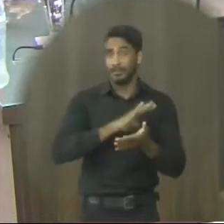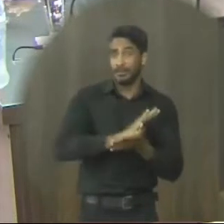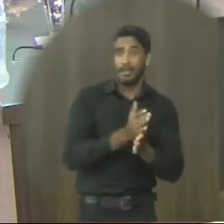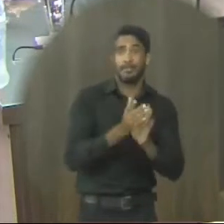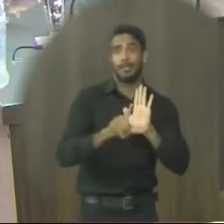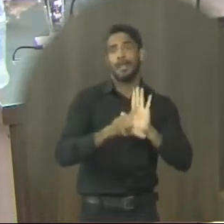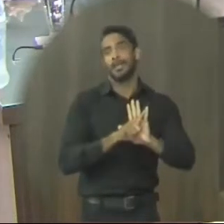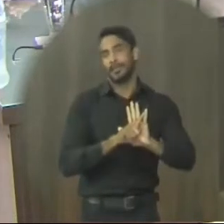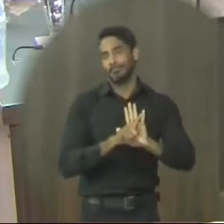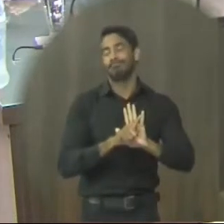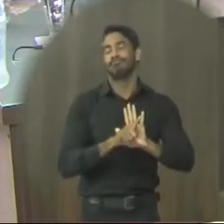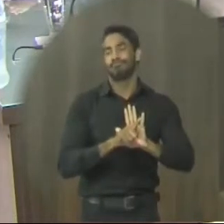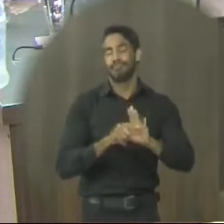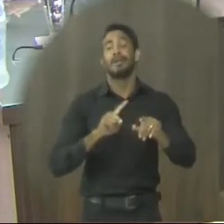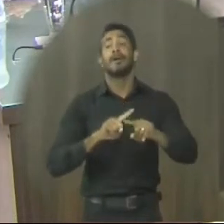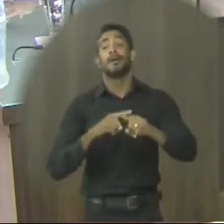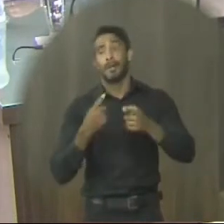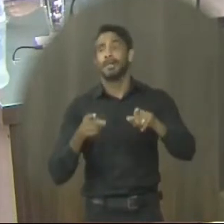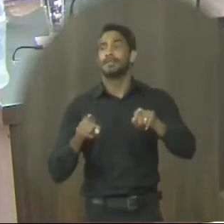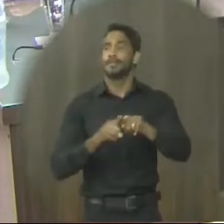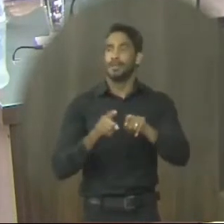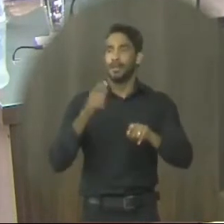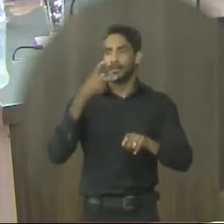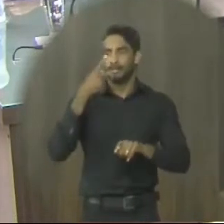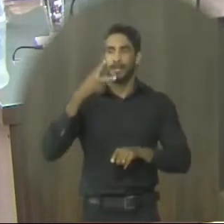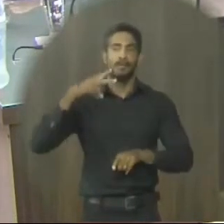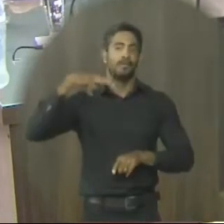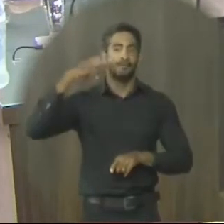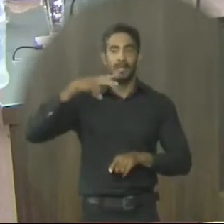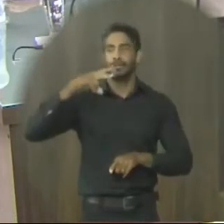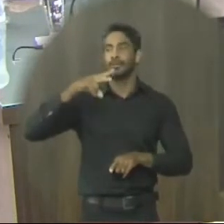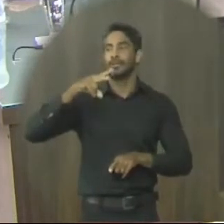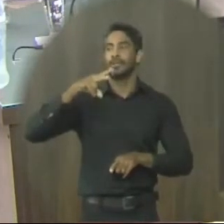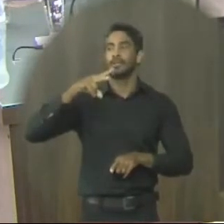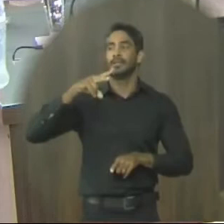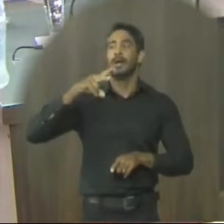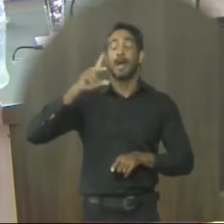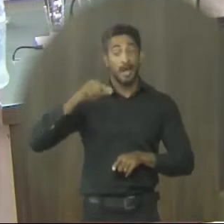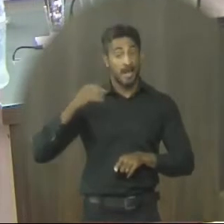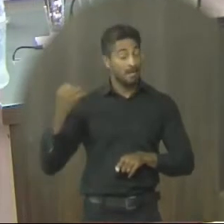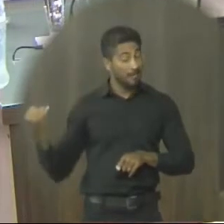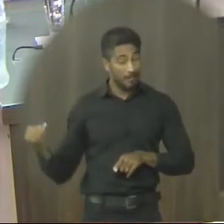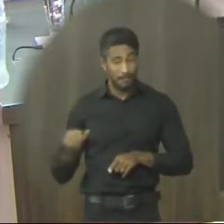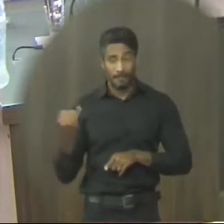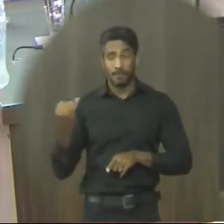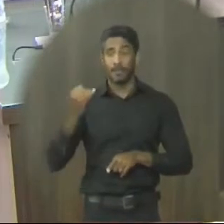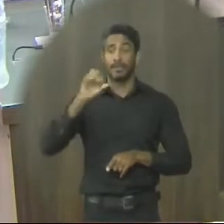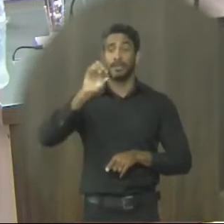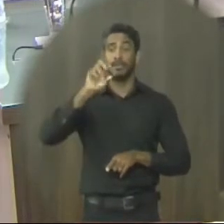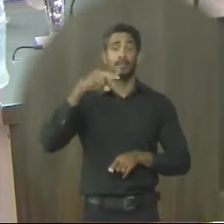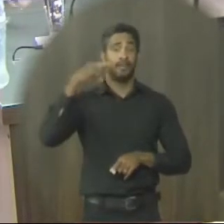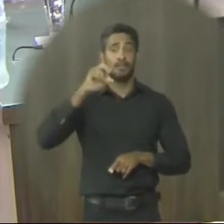legalidade. Mas também, como disse a vereadora, e isso é extremamente válido, vereadora Zani,